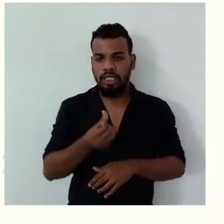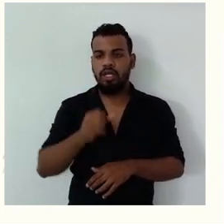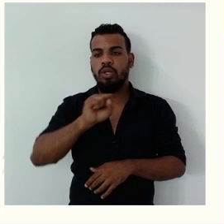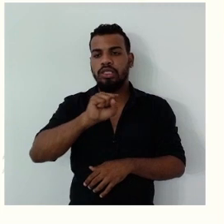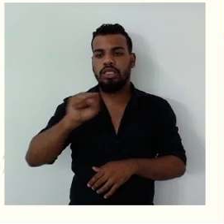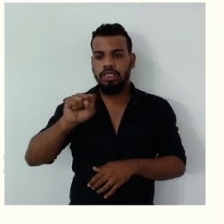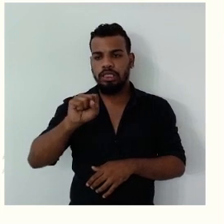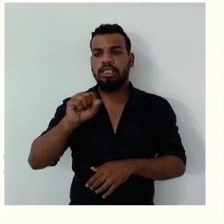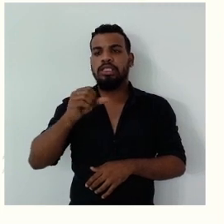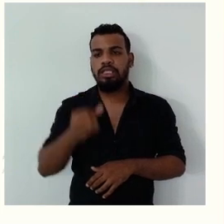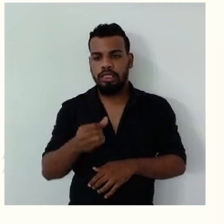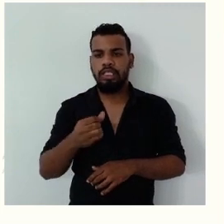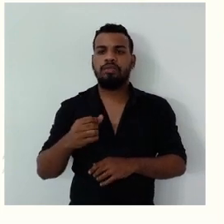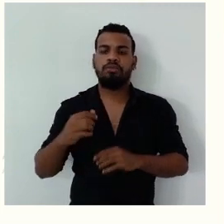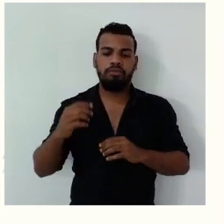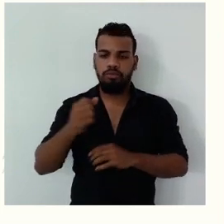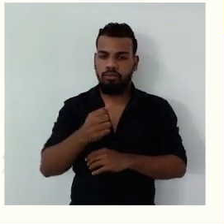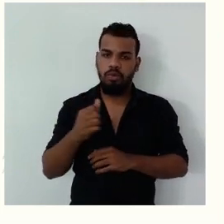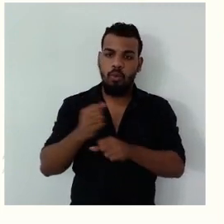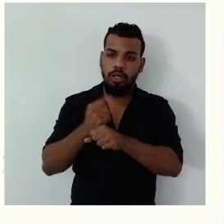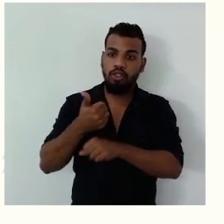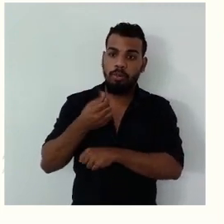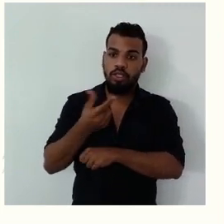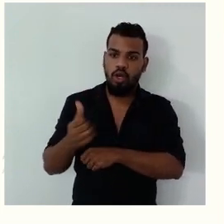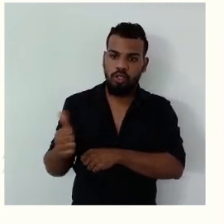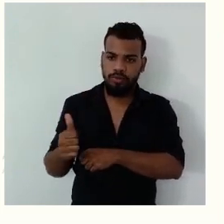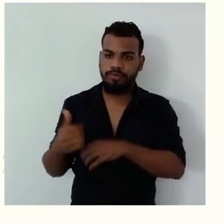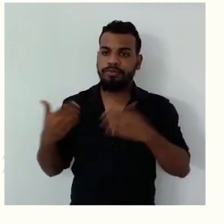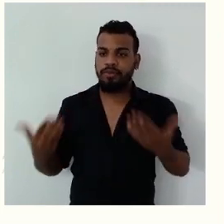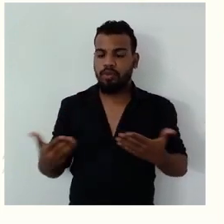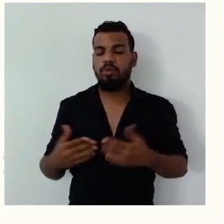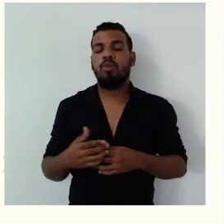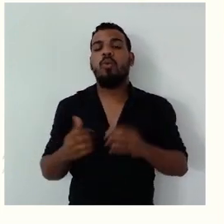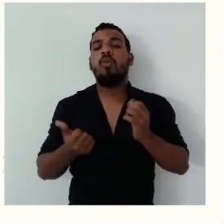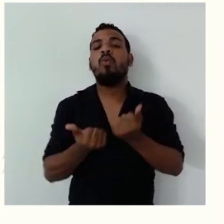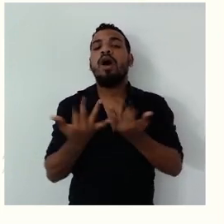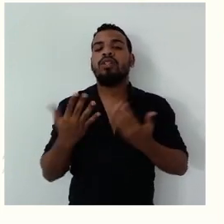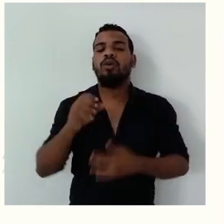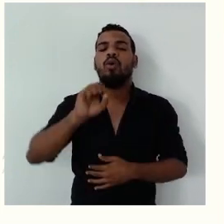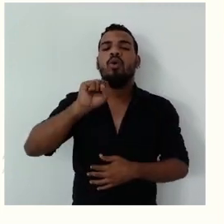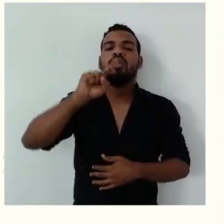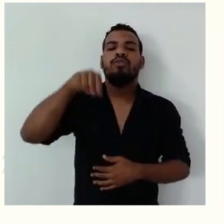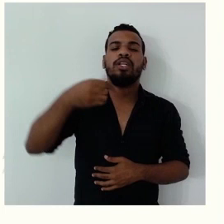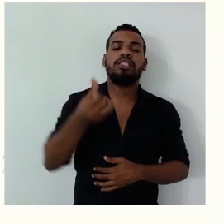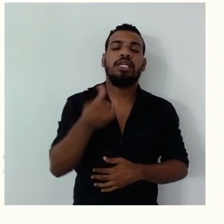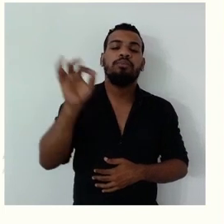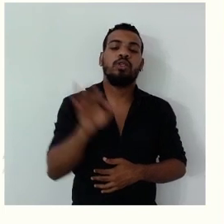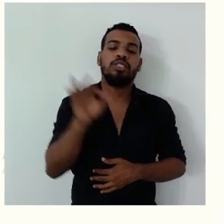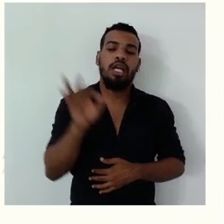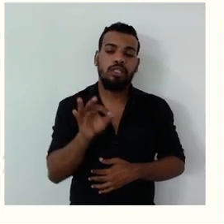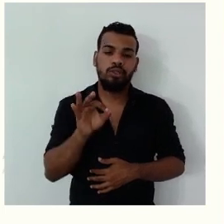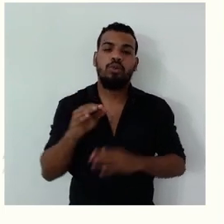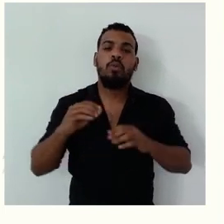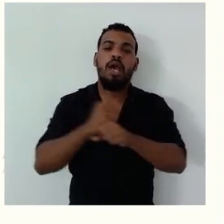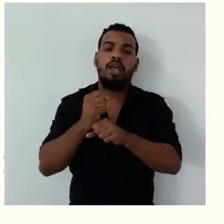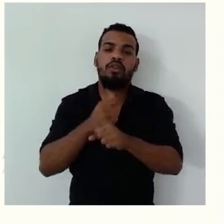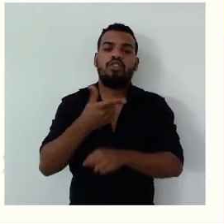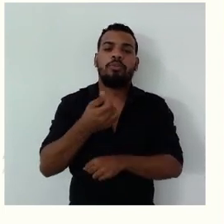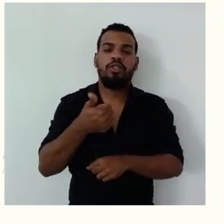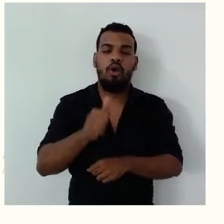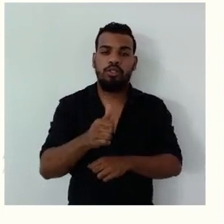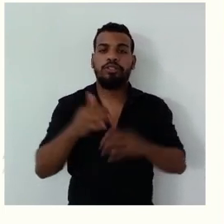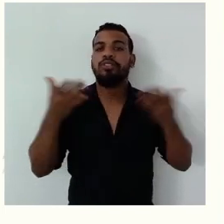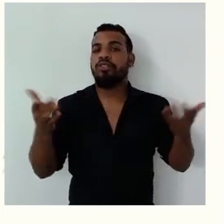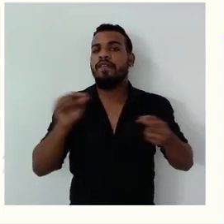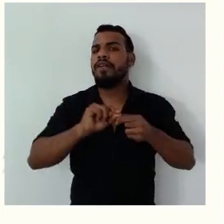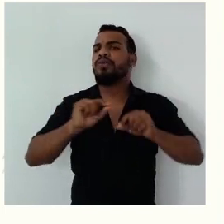193.946.880 habitantes em 2011. Então ele fala que o analfabeto é 8,6% em 2011. Então o